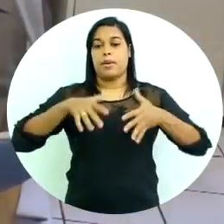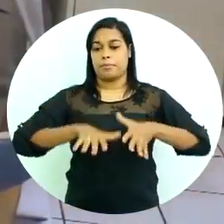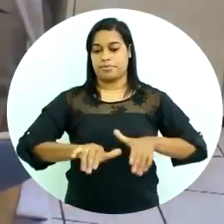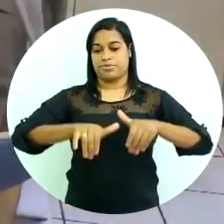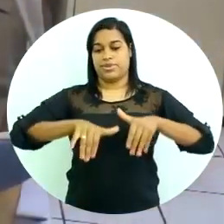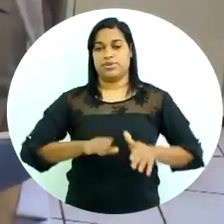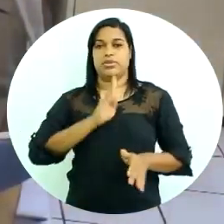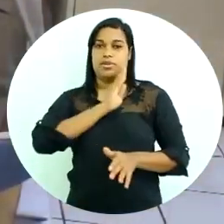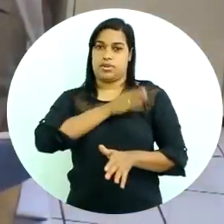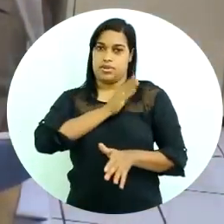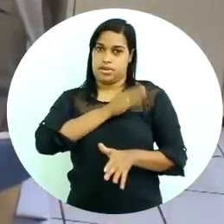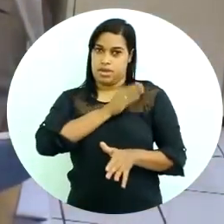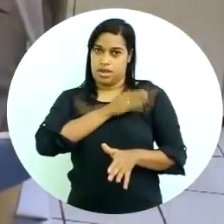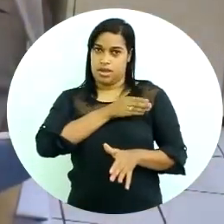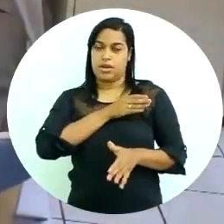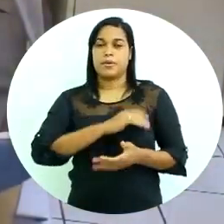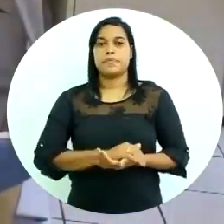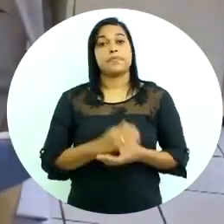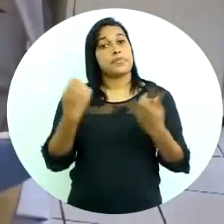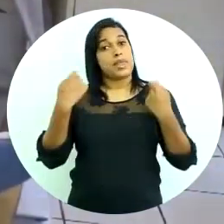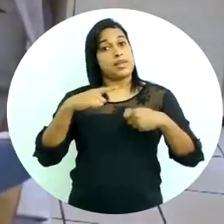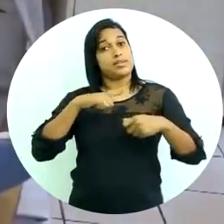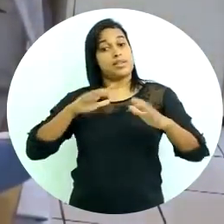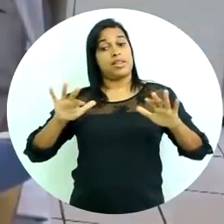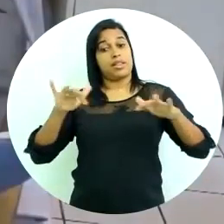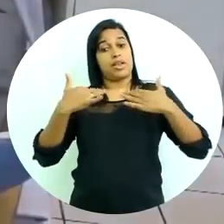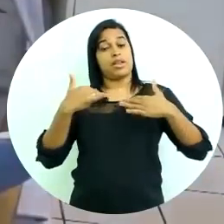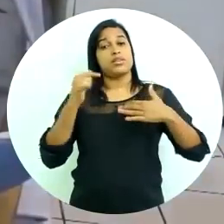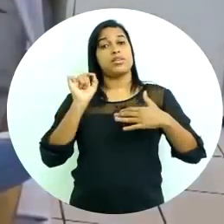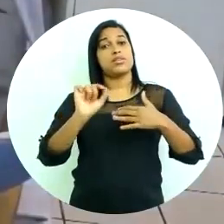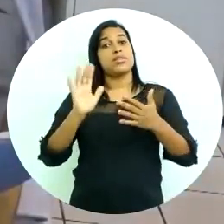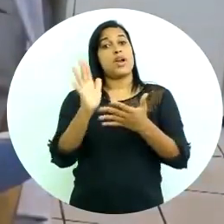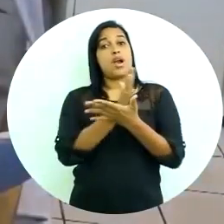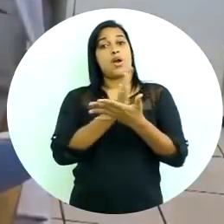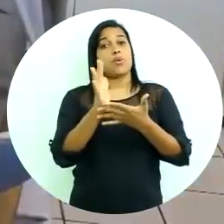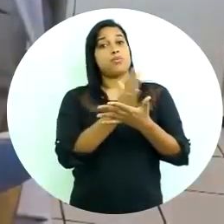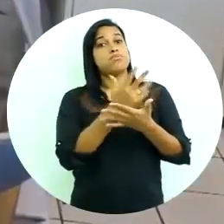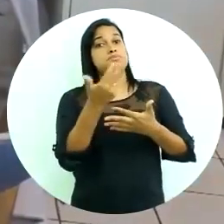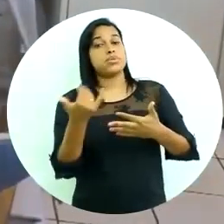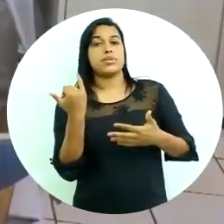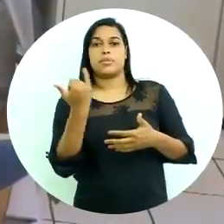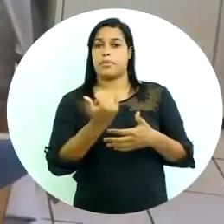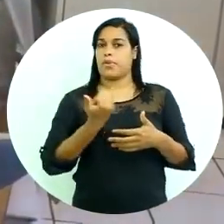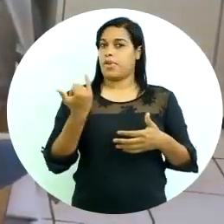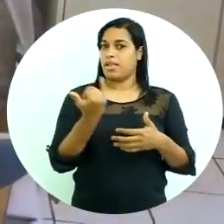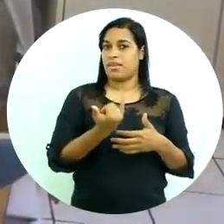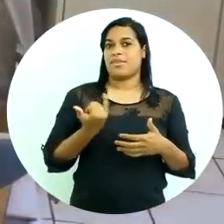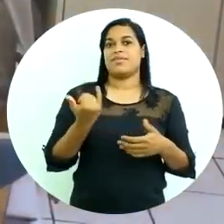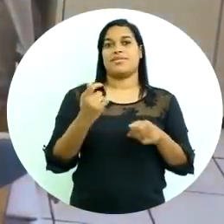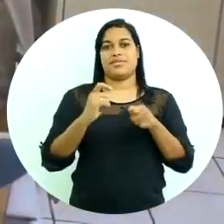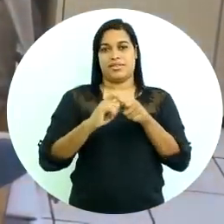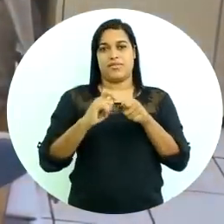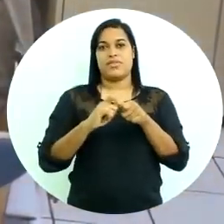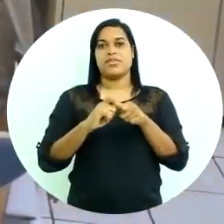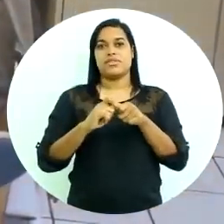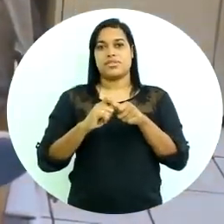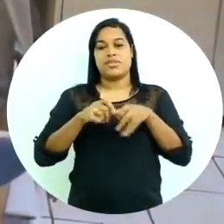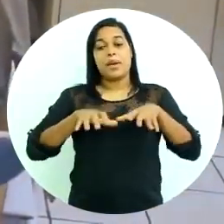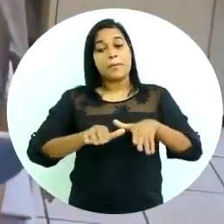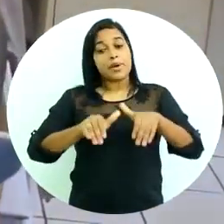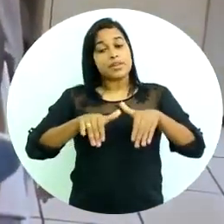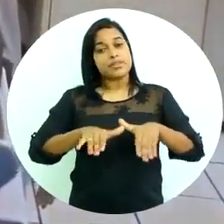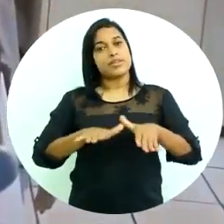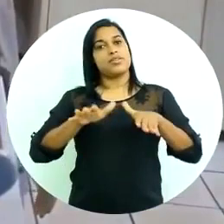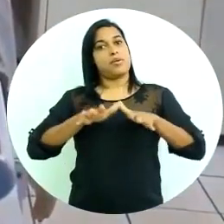cardíaca. Então, a gente tem que ter atenção a alguns pontos importantes ao realizar a massagem cardíaca. O